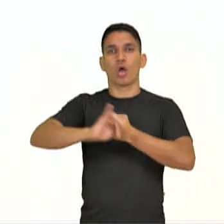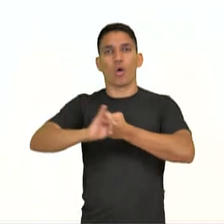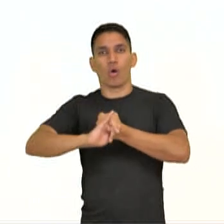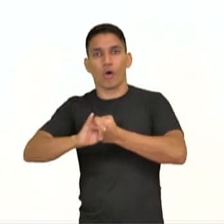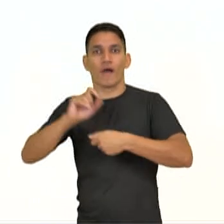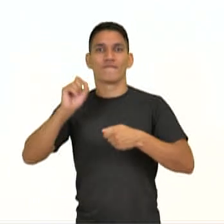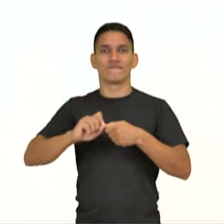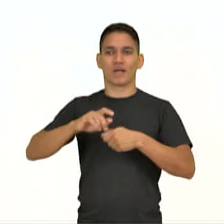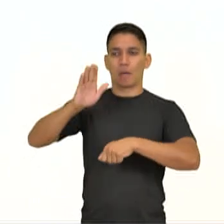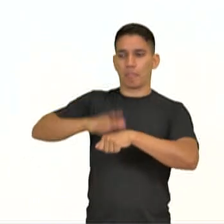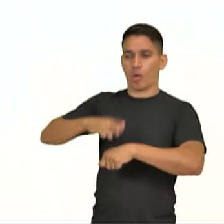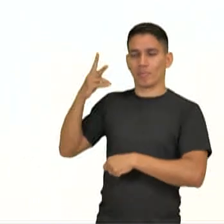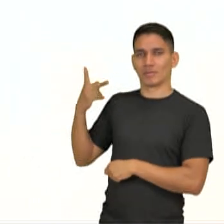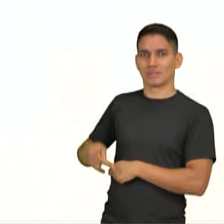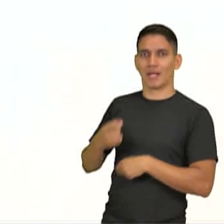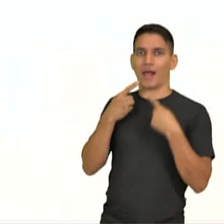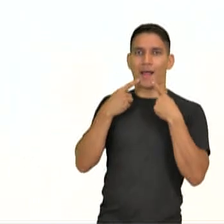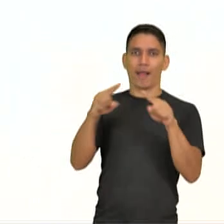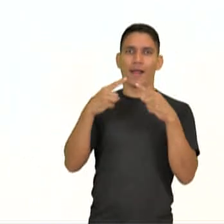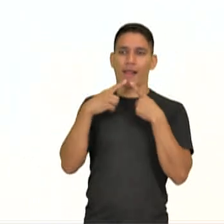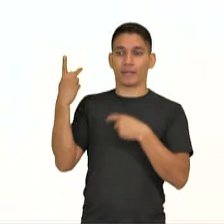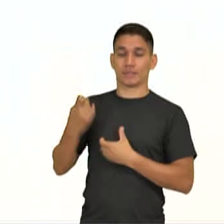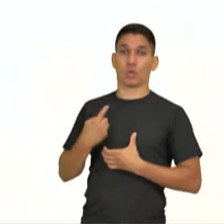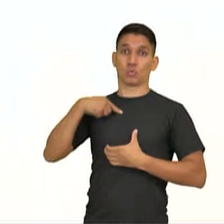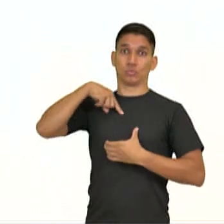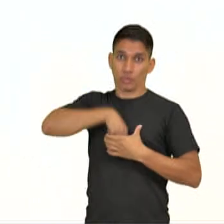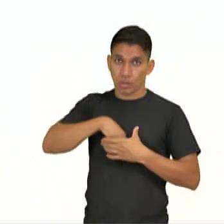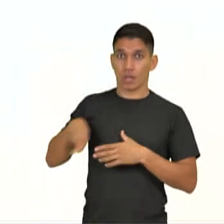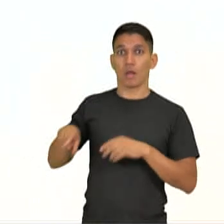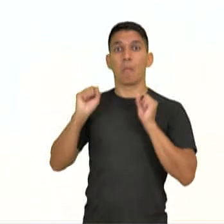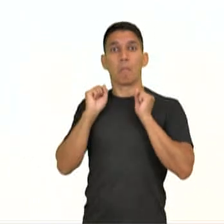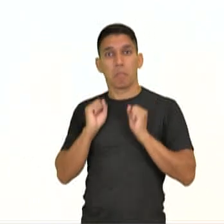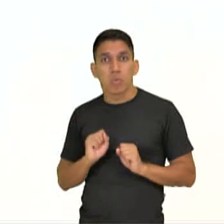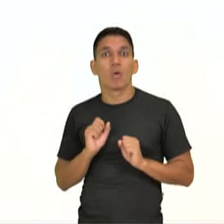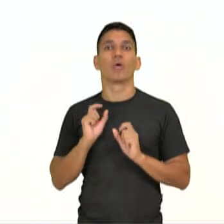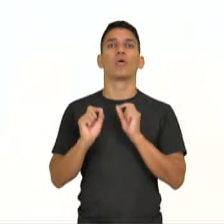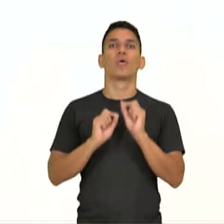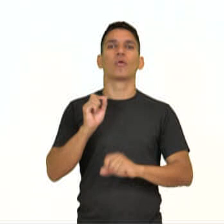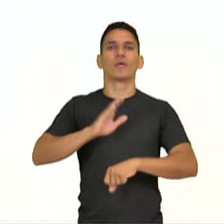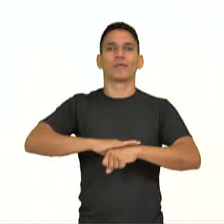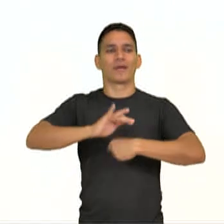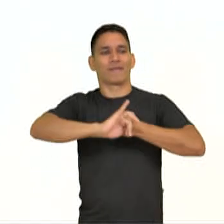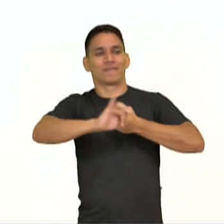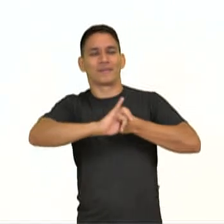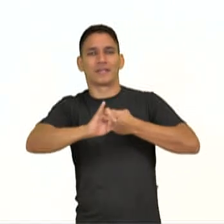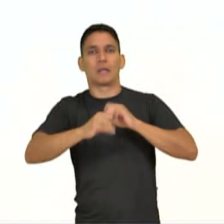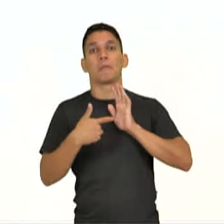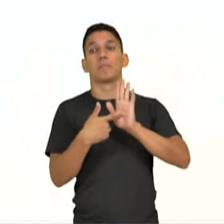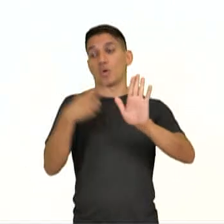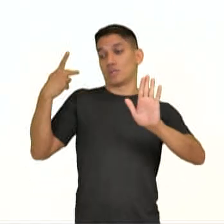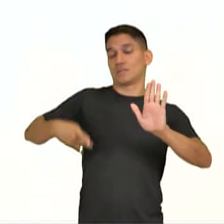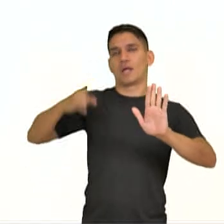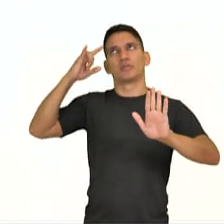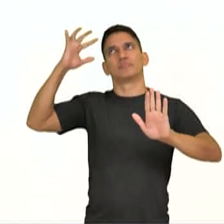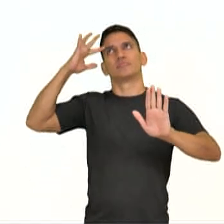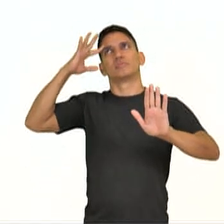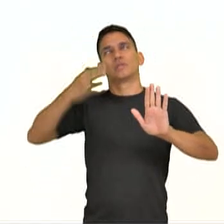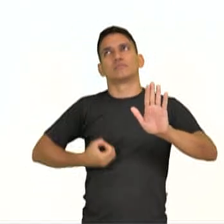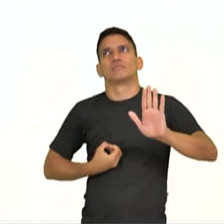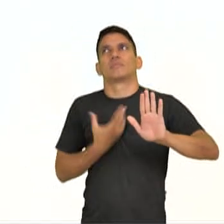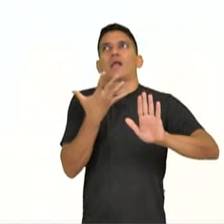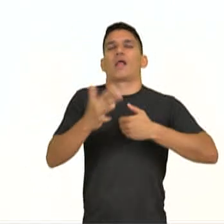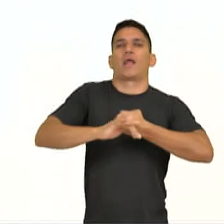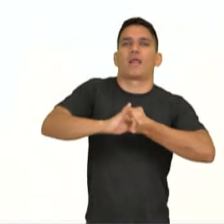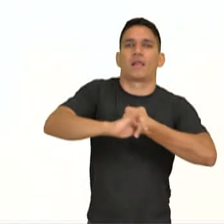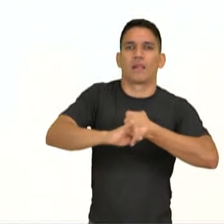fazer as suas críticas de uma forma subjetiva, já que eles podem, na crônica, mostrar aquilo que eles pensam, né? Expressar